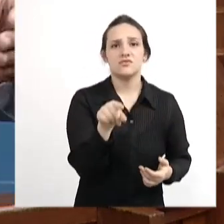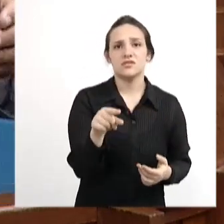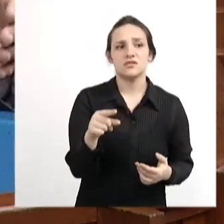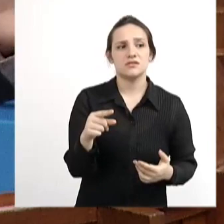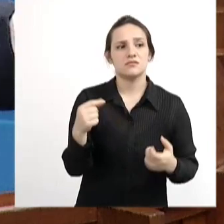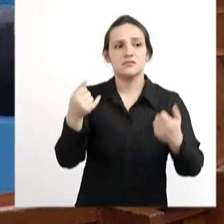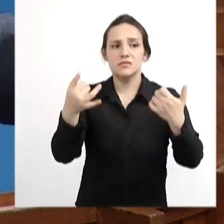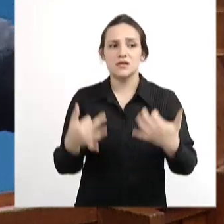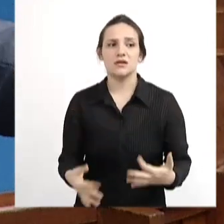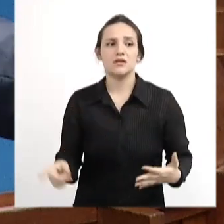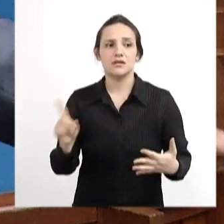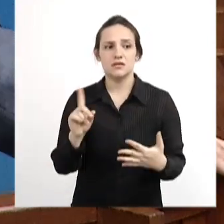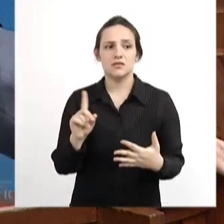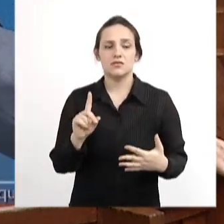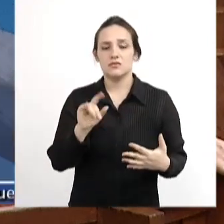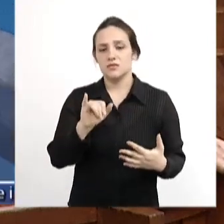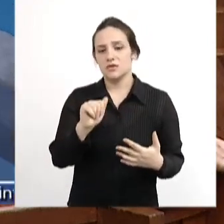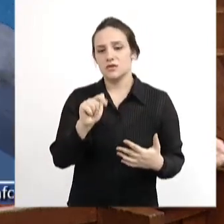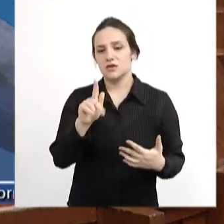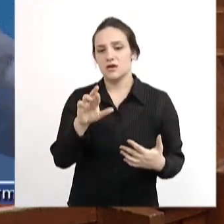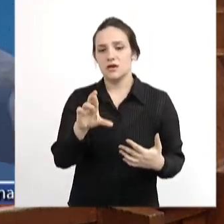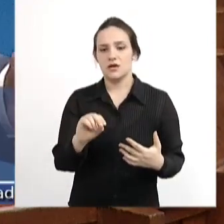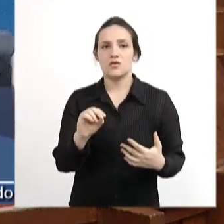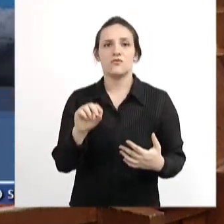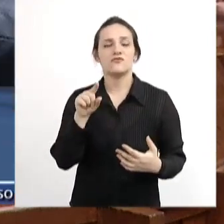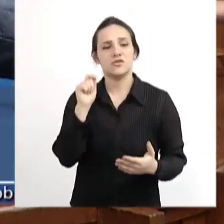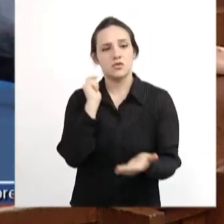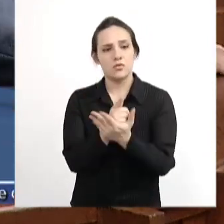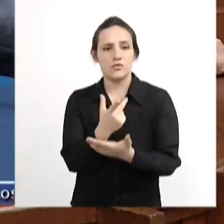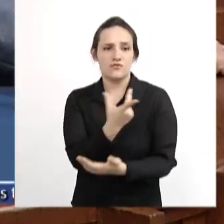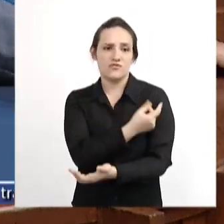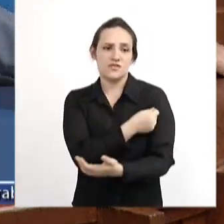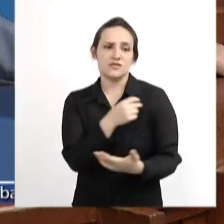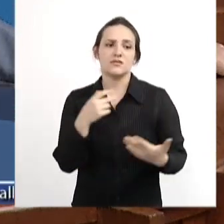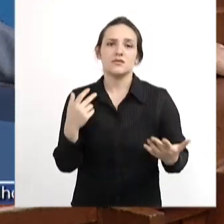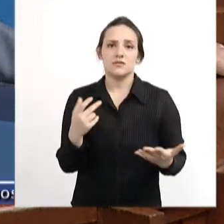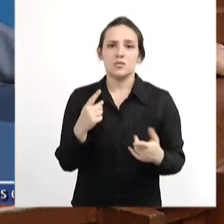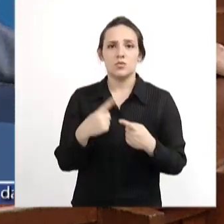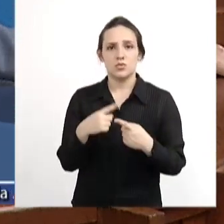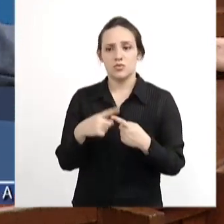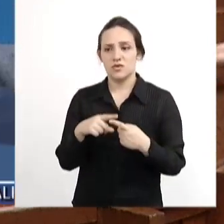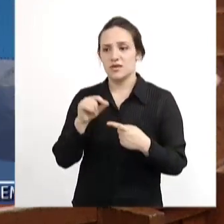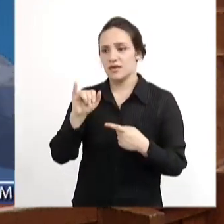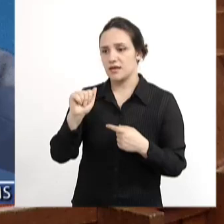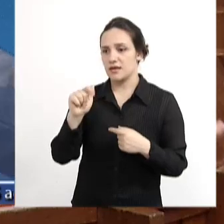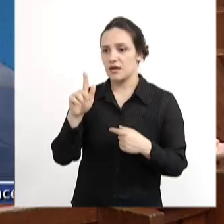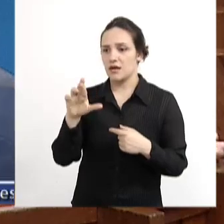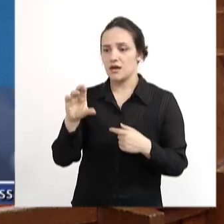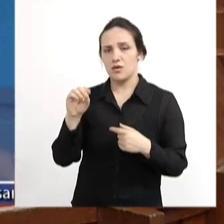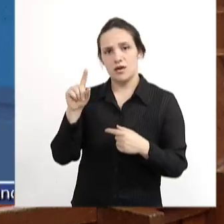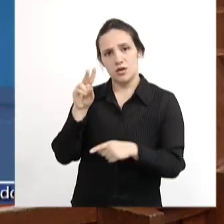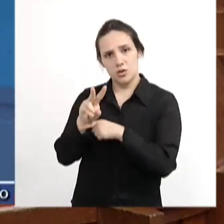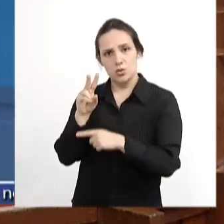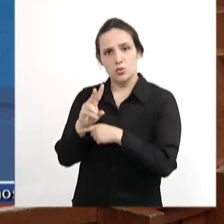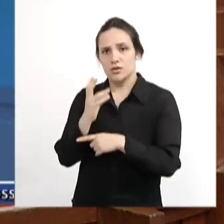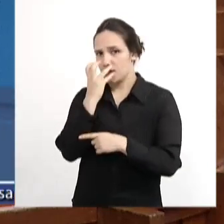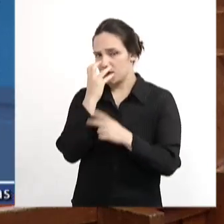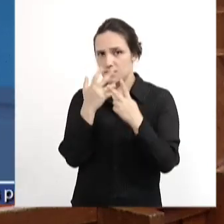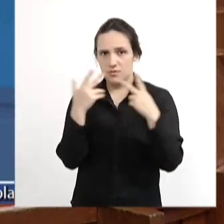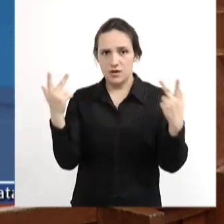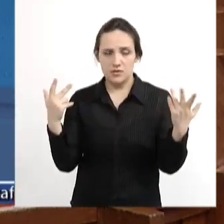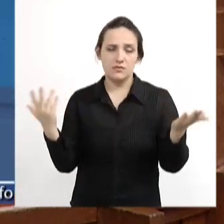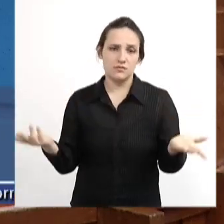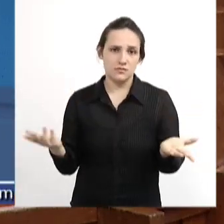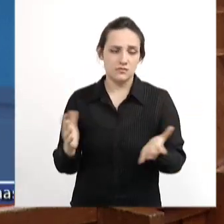declaração do IAGRO, que é o órgão de declaração de sanidade animal. Então,